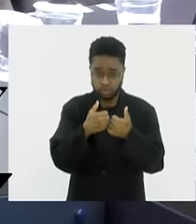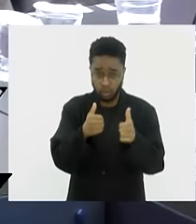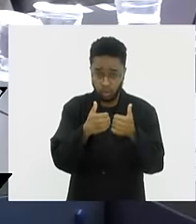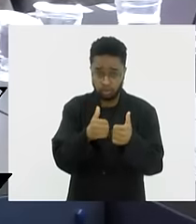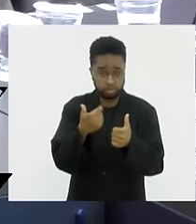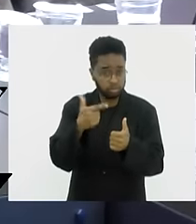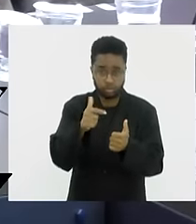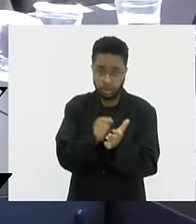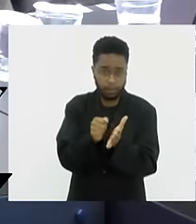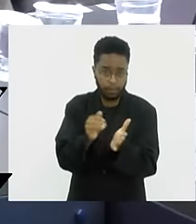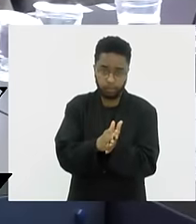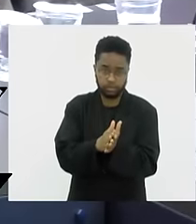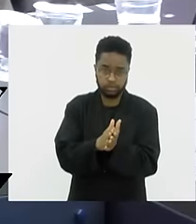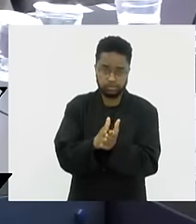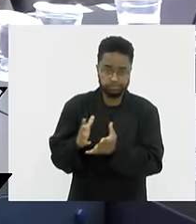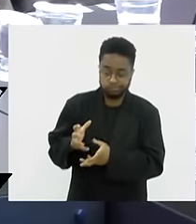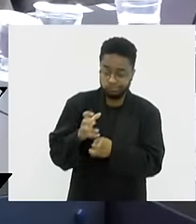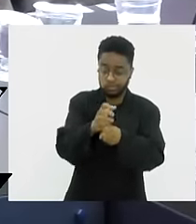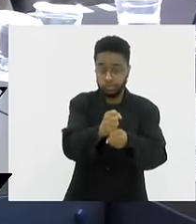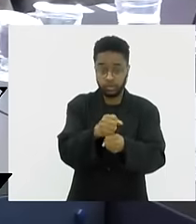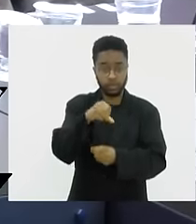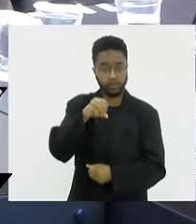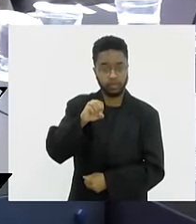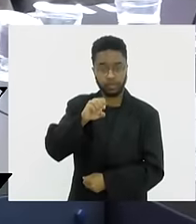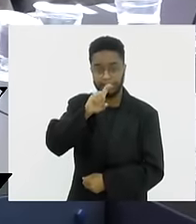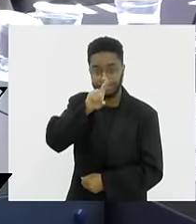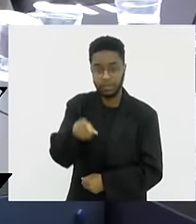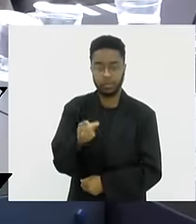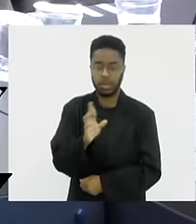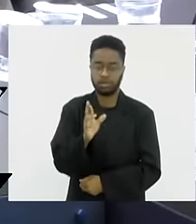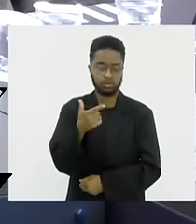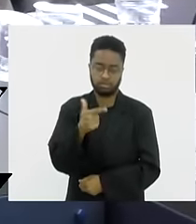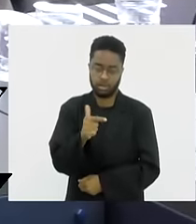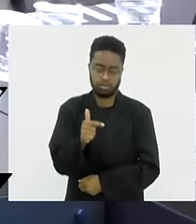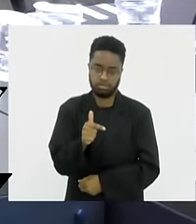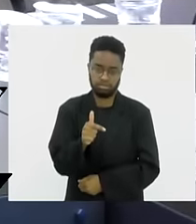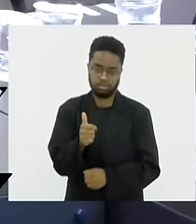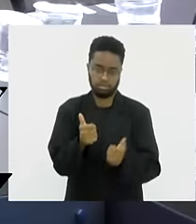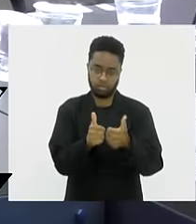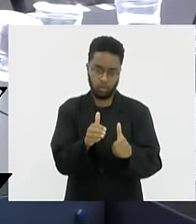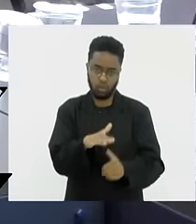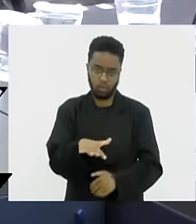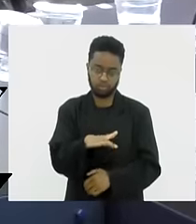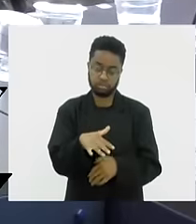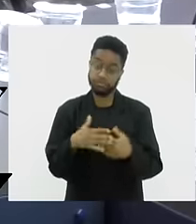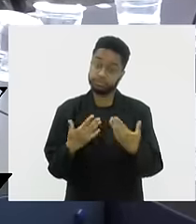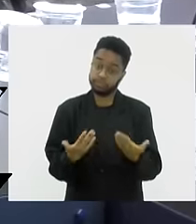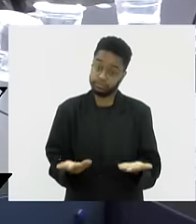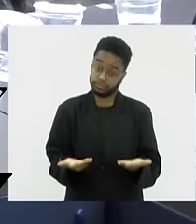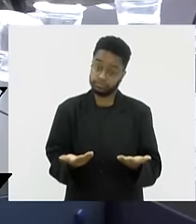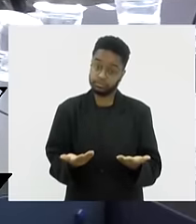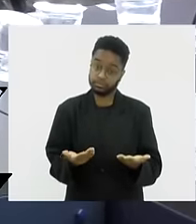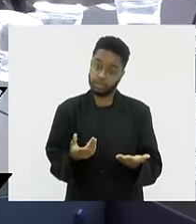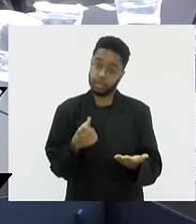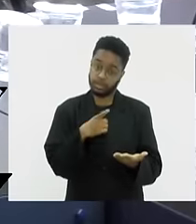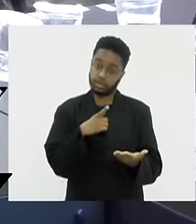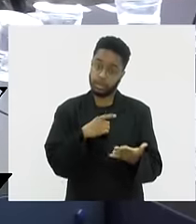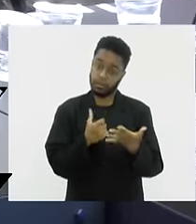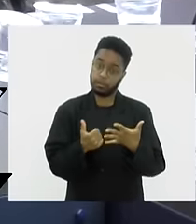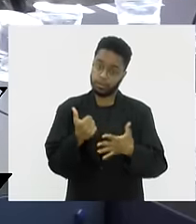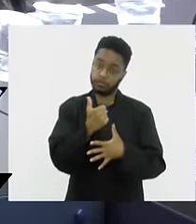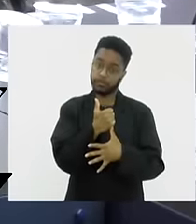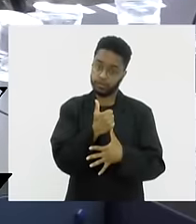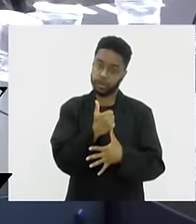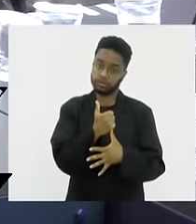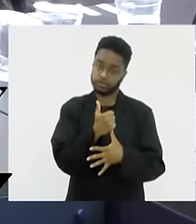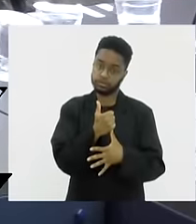existe uma multa no valor de R$90.000 para todas as empresas do estado do Rio de Janeiro de ônibus. Então, há um privilégio para